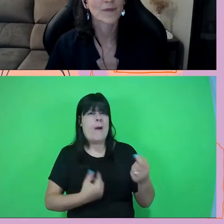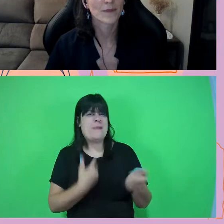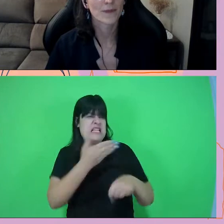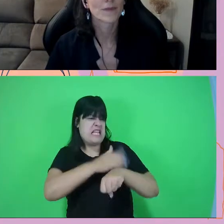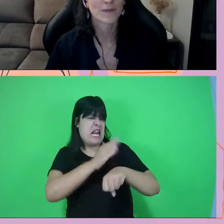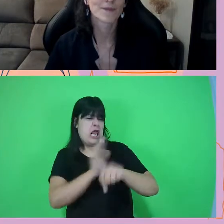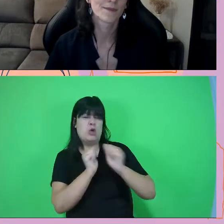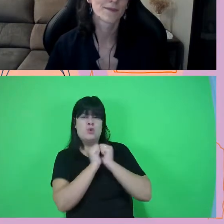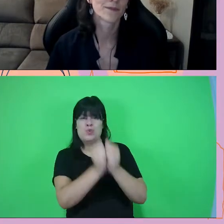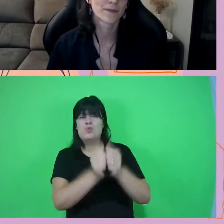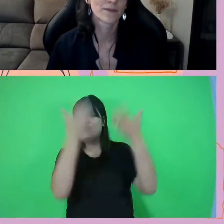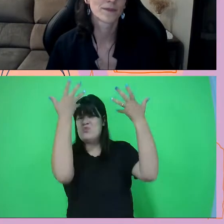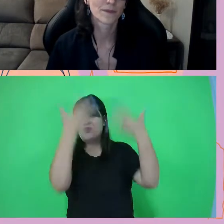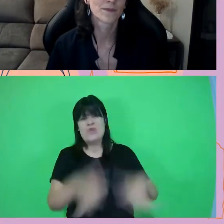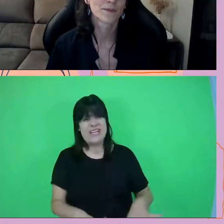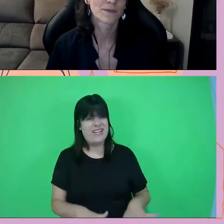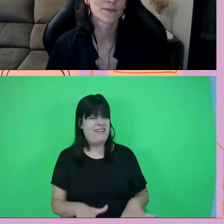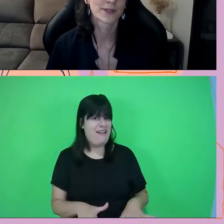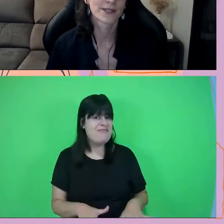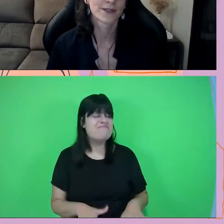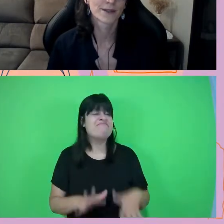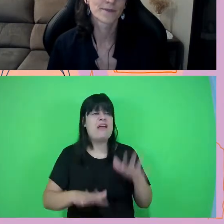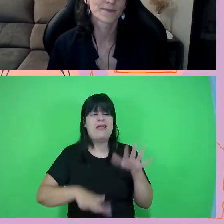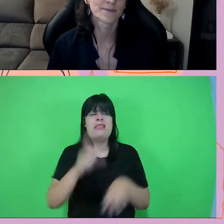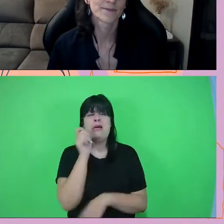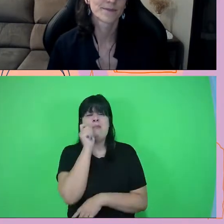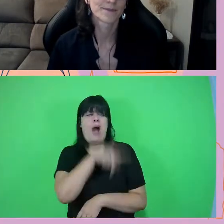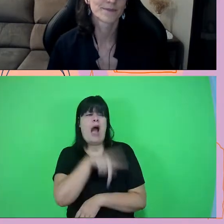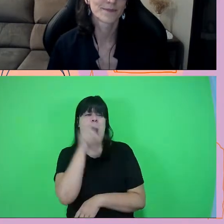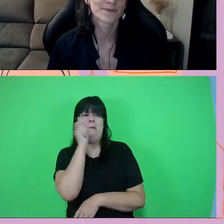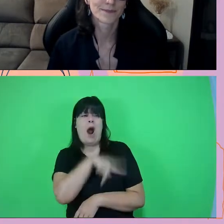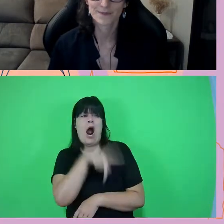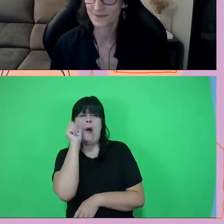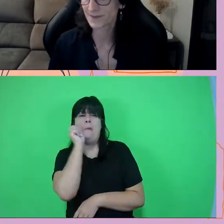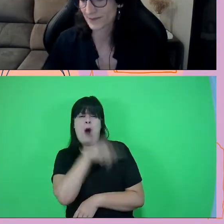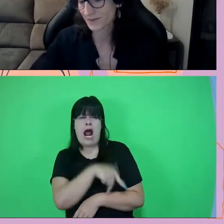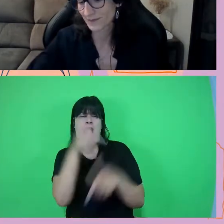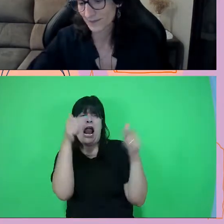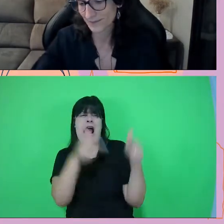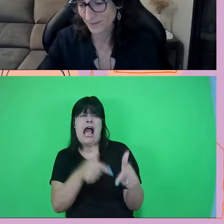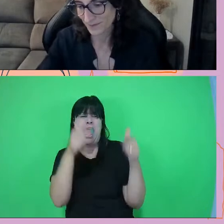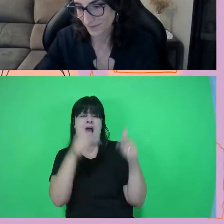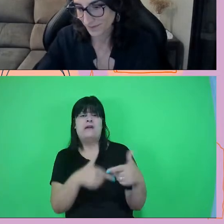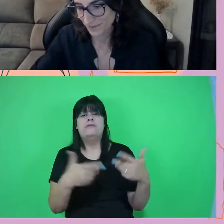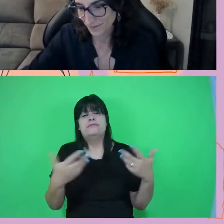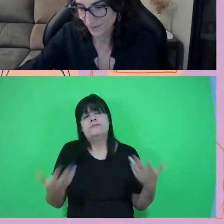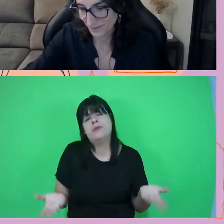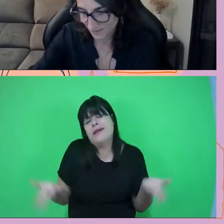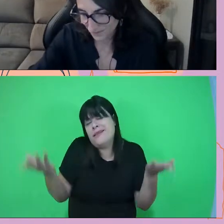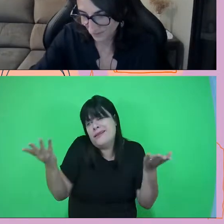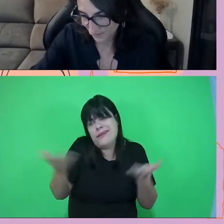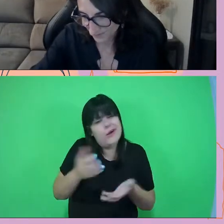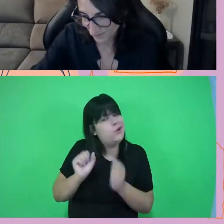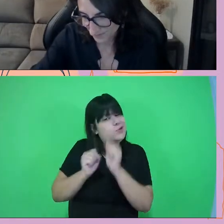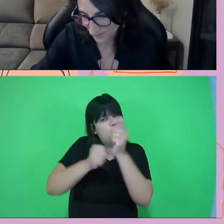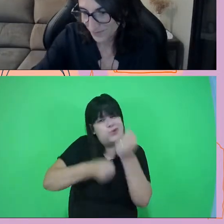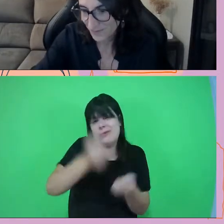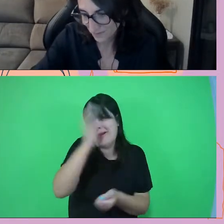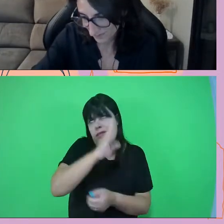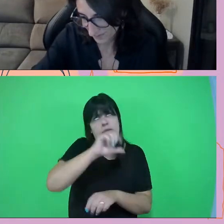muitas vezes faziam piadinhas, né? Mas, graças a Deus, o cenário do judô feminino brasileiro hoje é